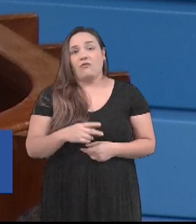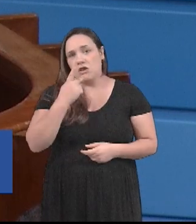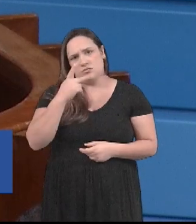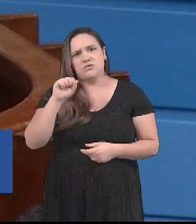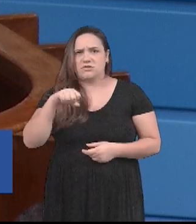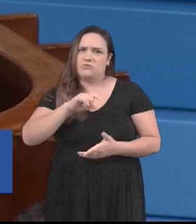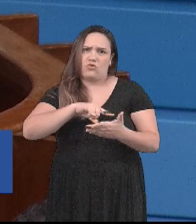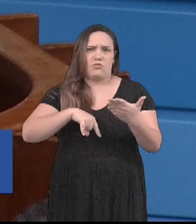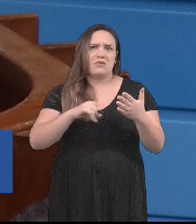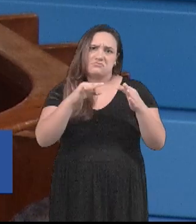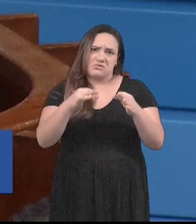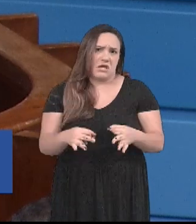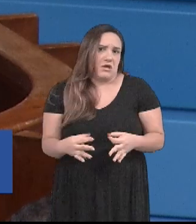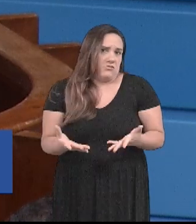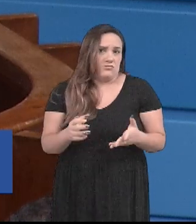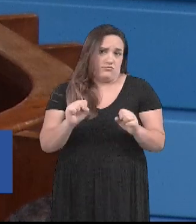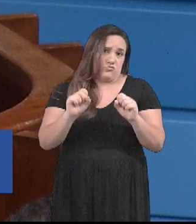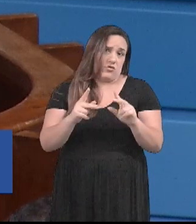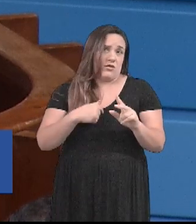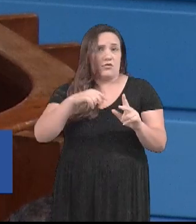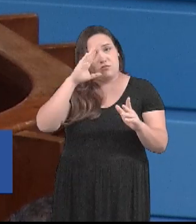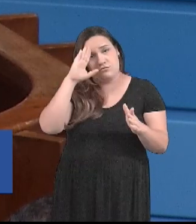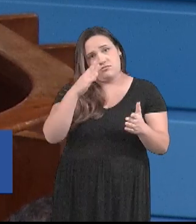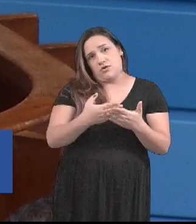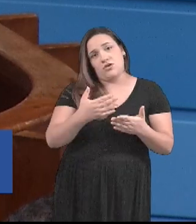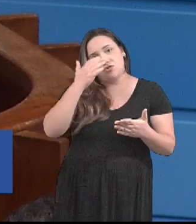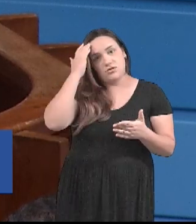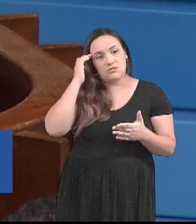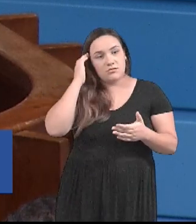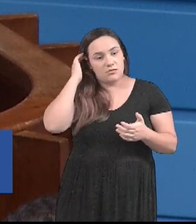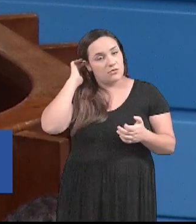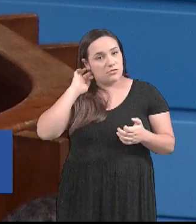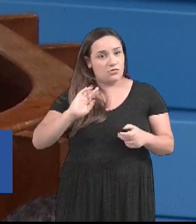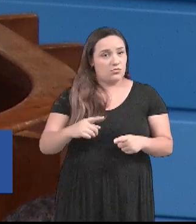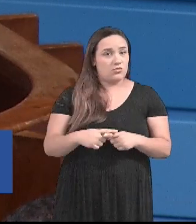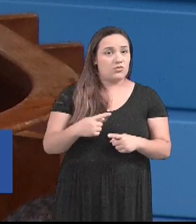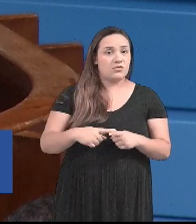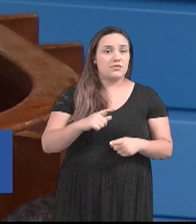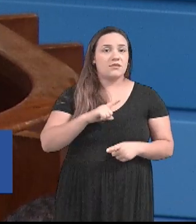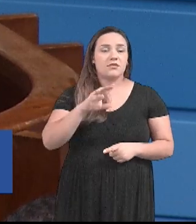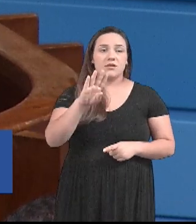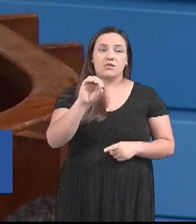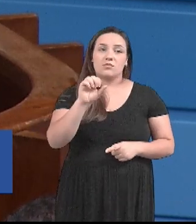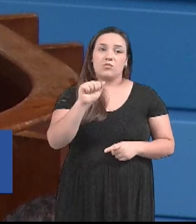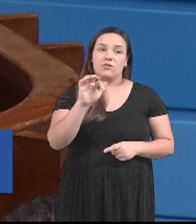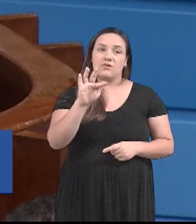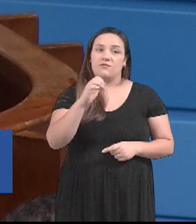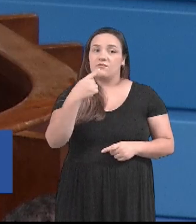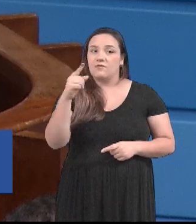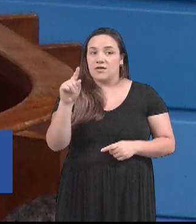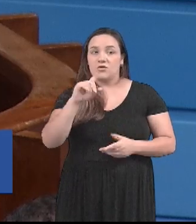autenticidade ou a boa-fé que se presume ter um documento público,